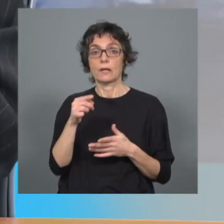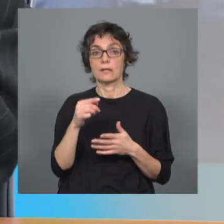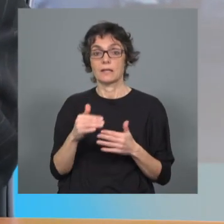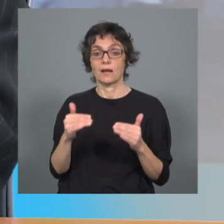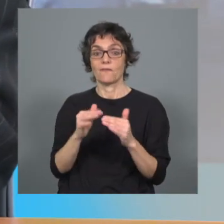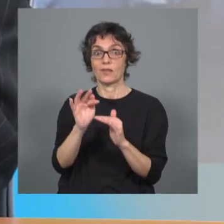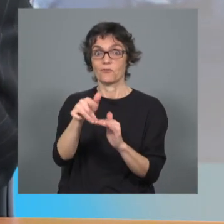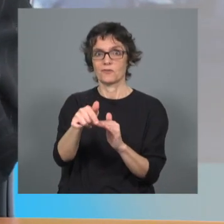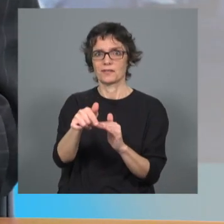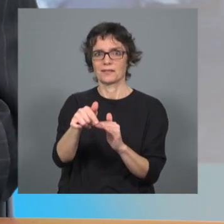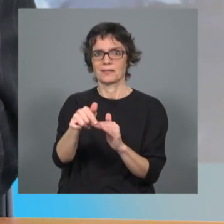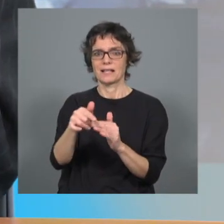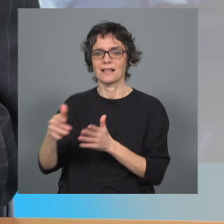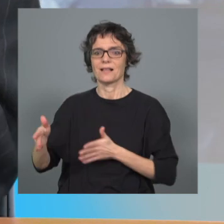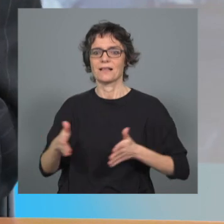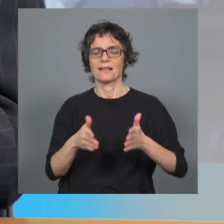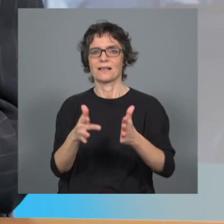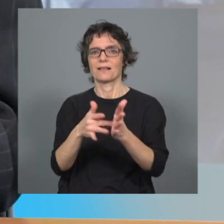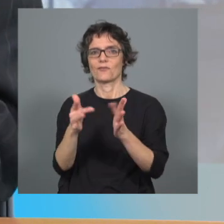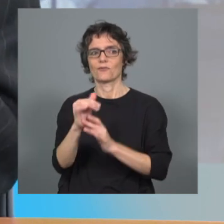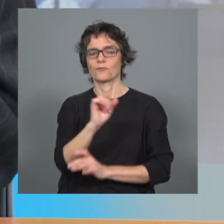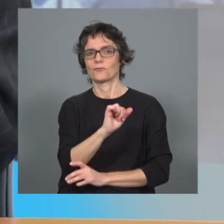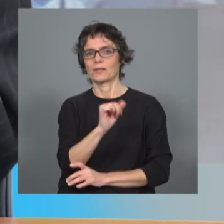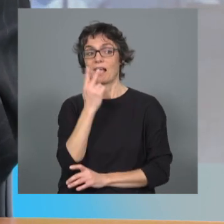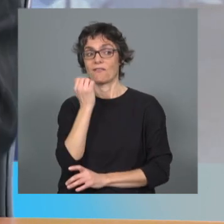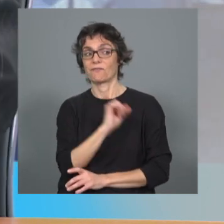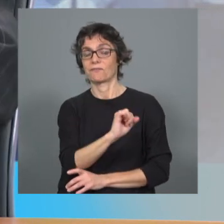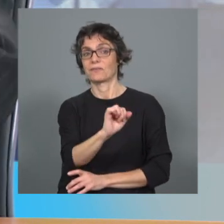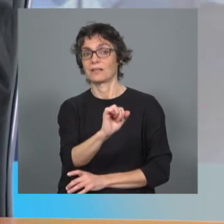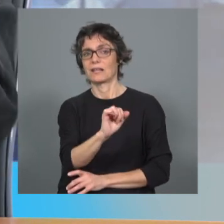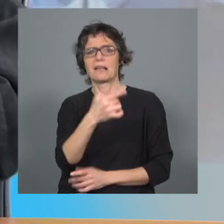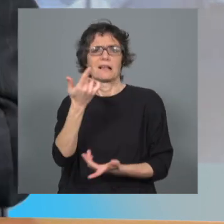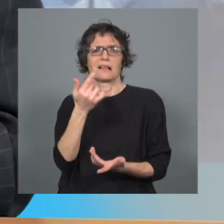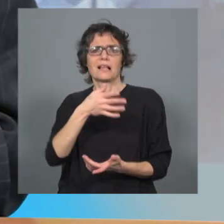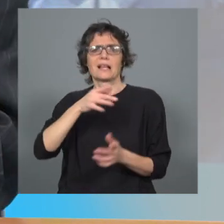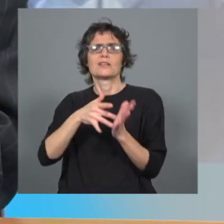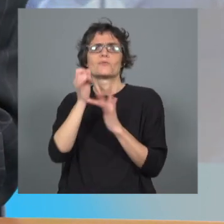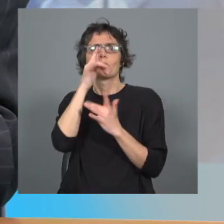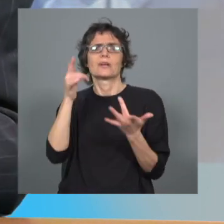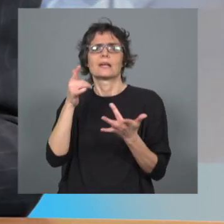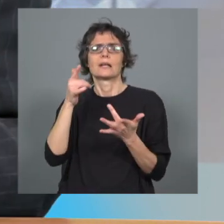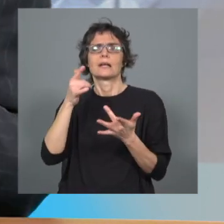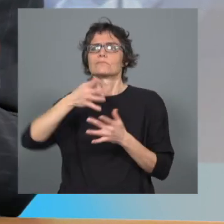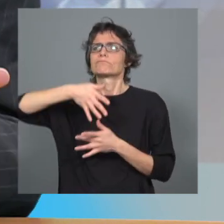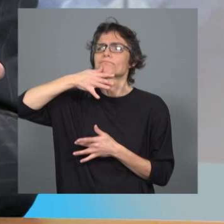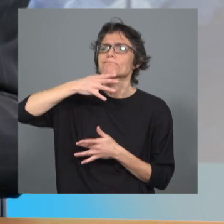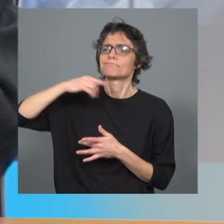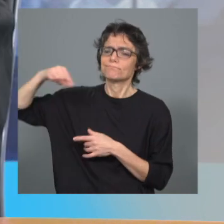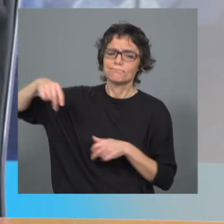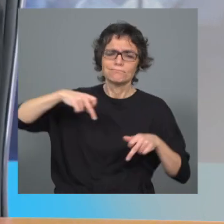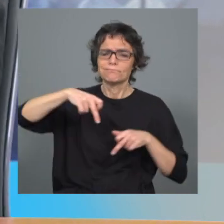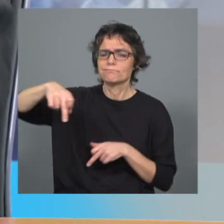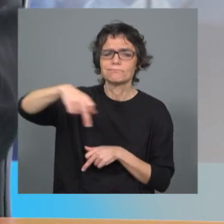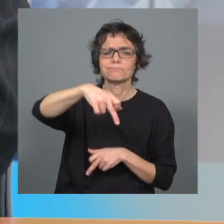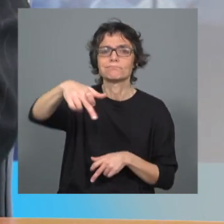do itinerário de Jesus. Portanto, toda a vida de Jesus é itinerante, ele é um profeta itinerante, é um profeta de proximidades com